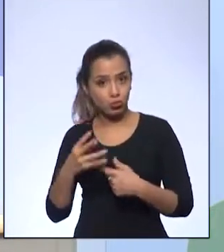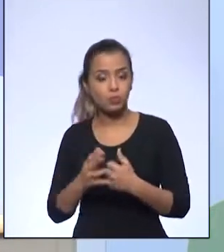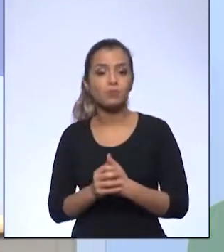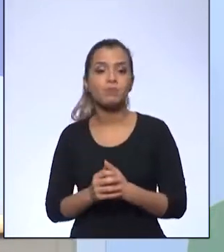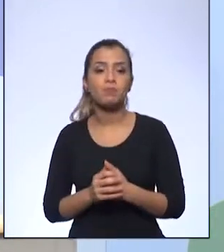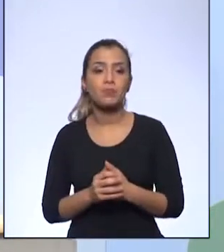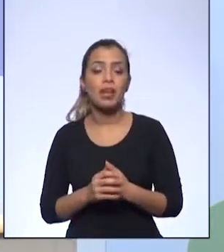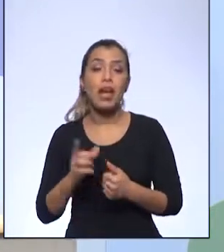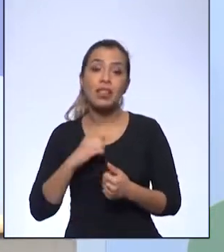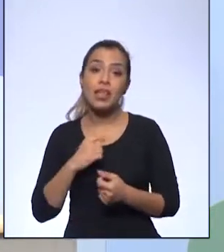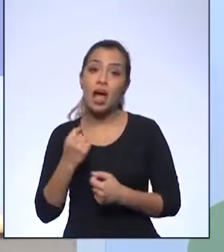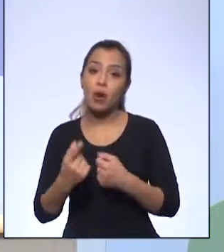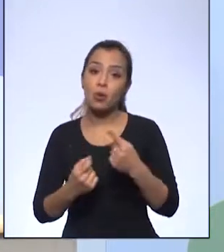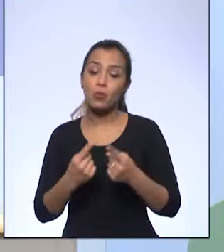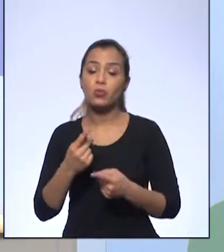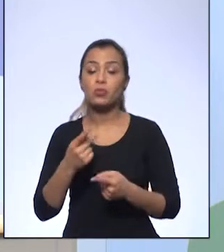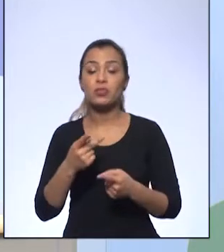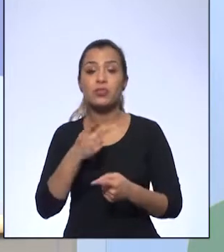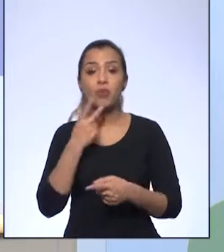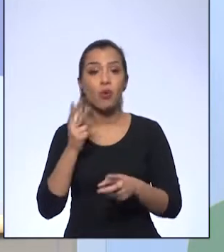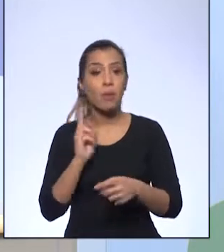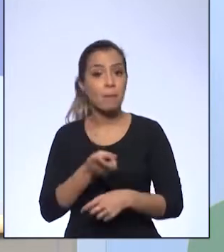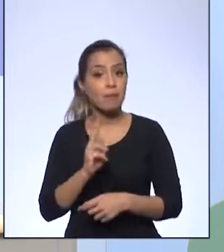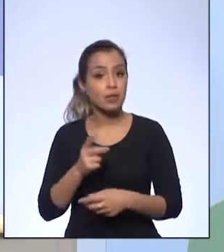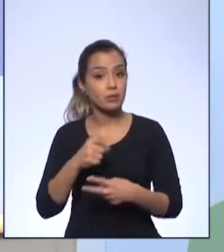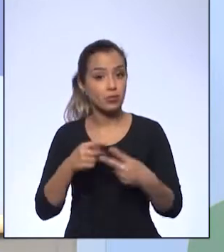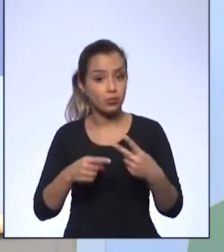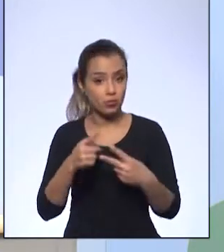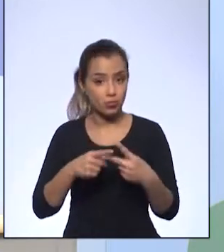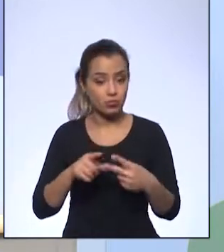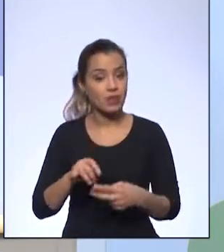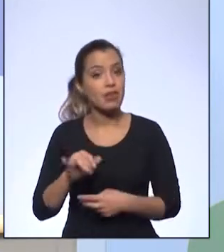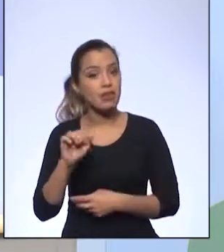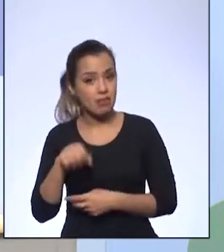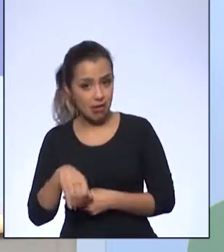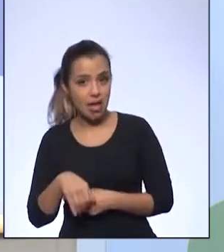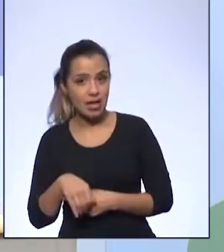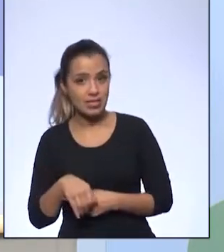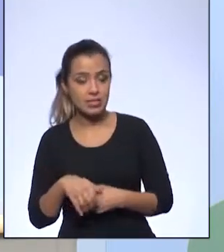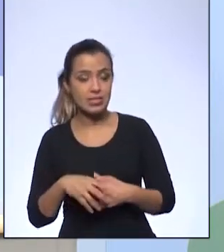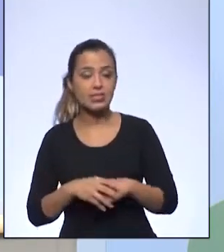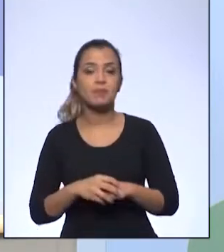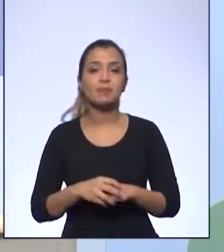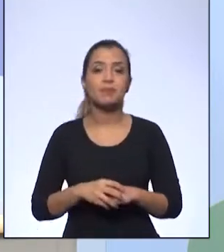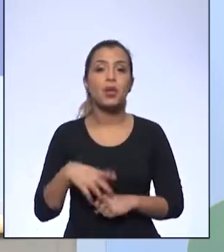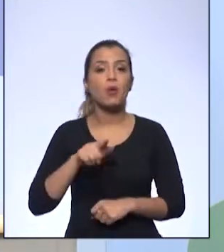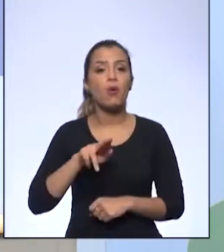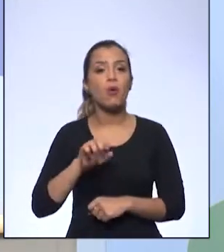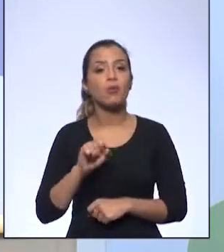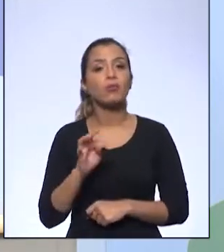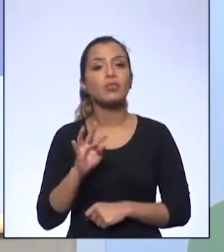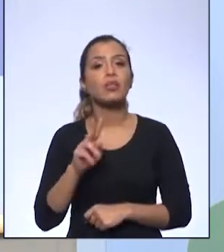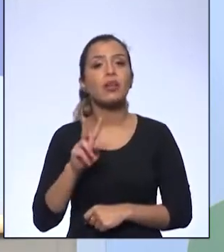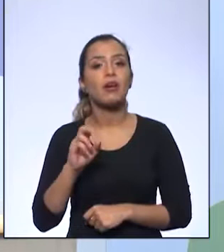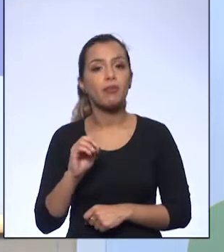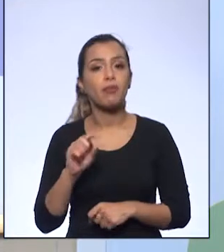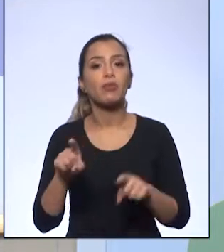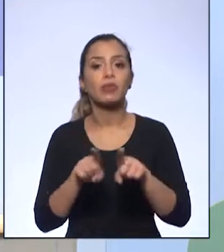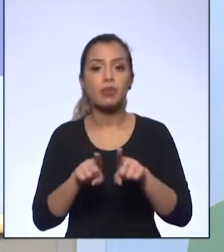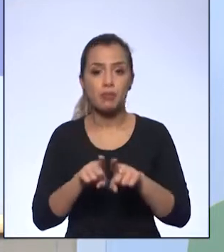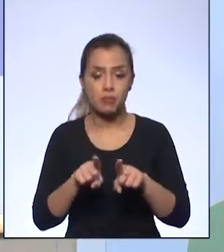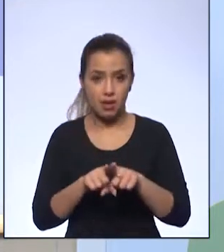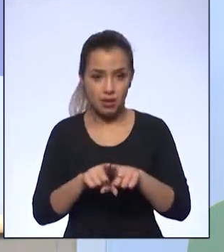respondeu, fora essas duas perguntas, né? Yes, we should. O Gustavo também, what, no, we